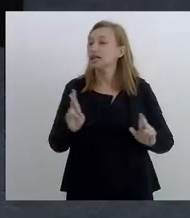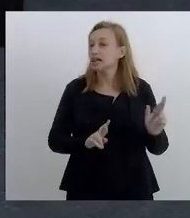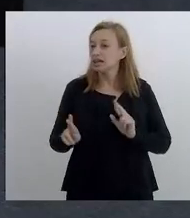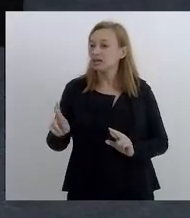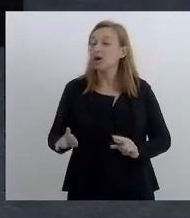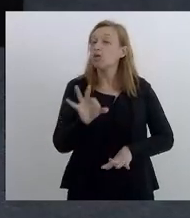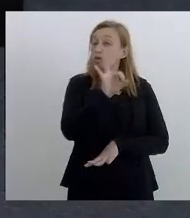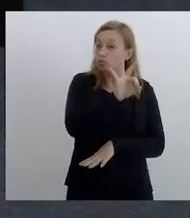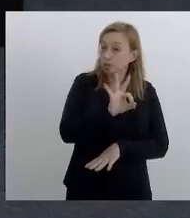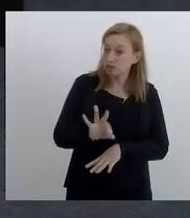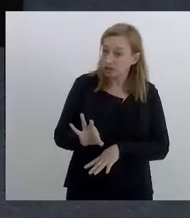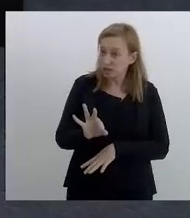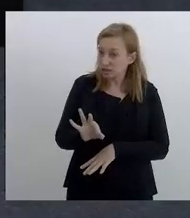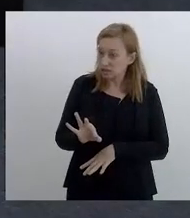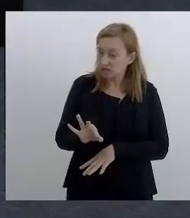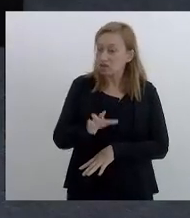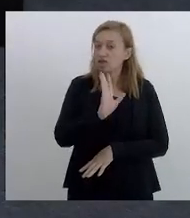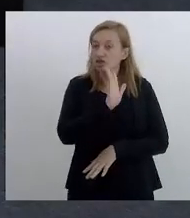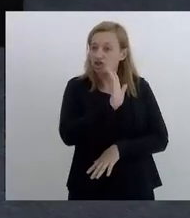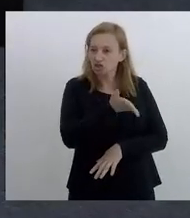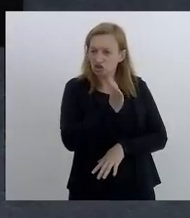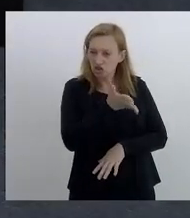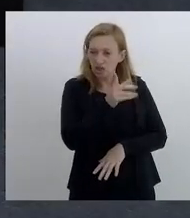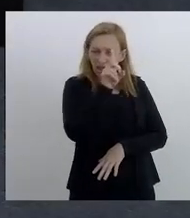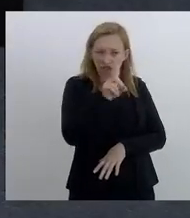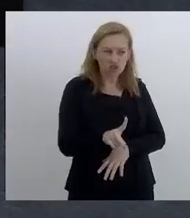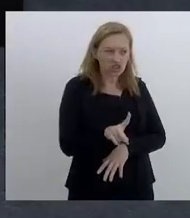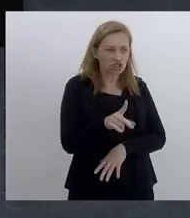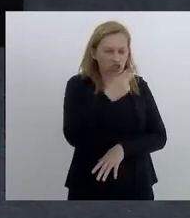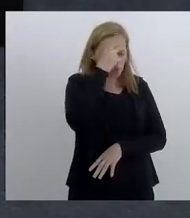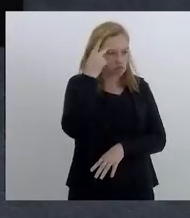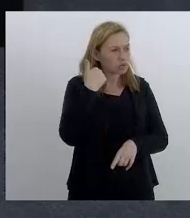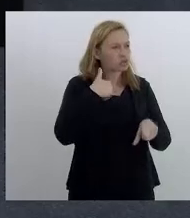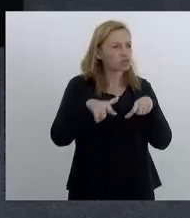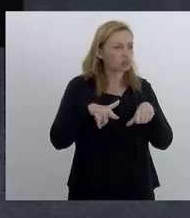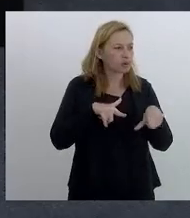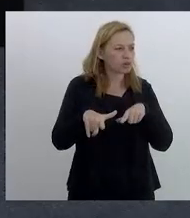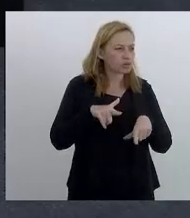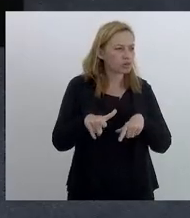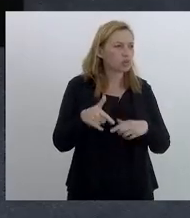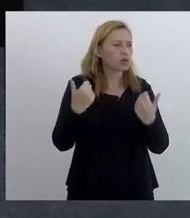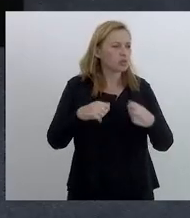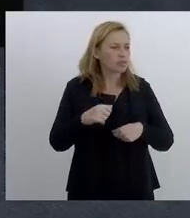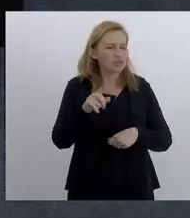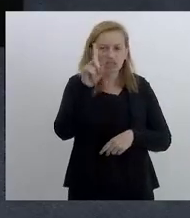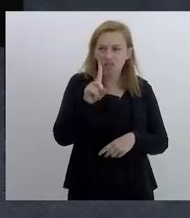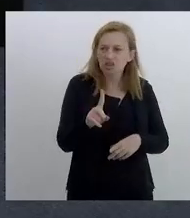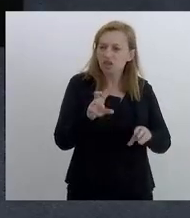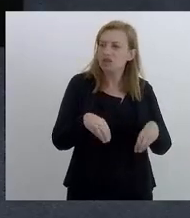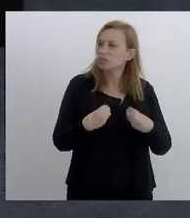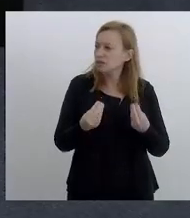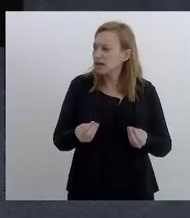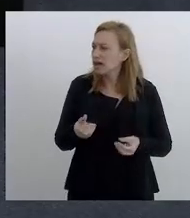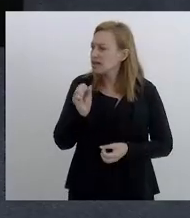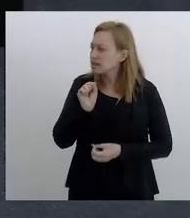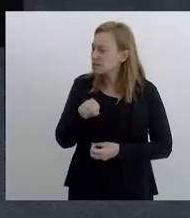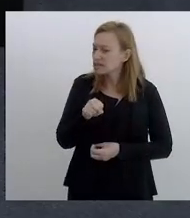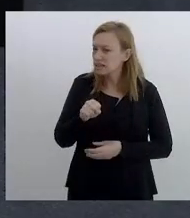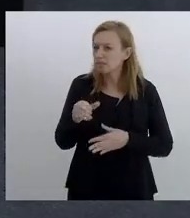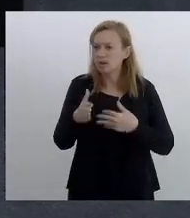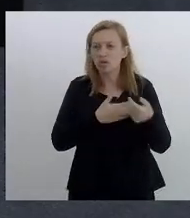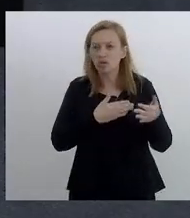ao percentual, que já era direito dos trabalhadores, que a gente tem que garantir a migalha que